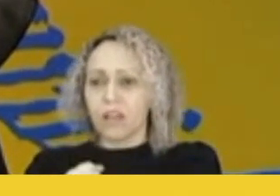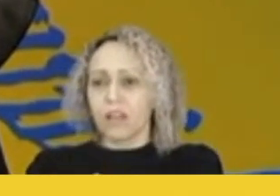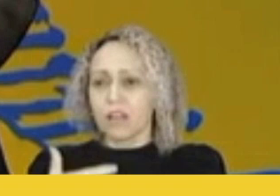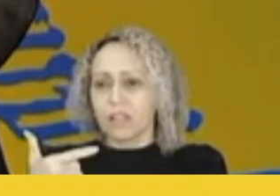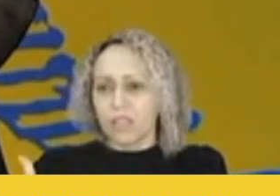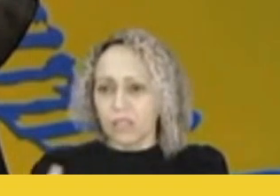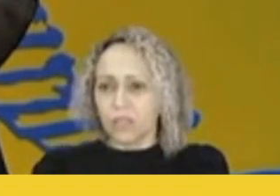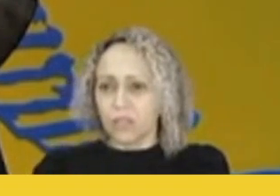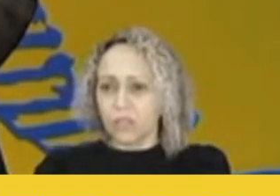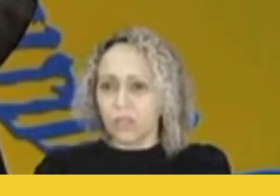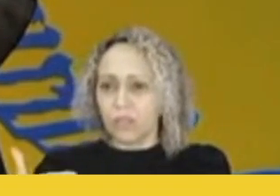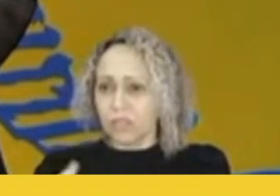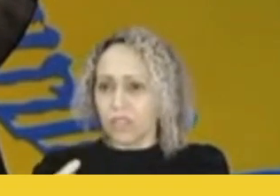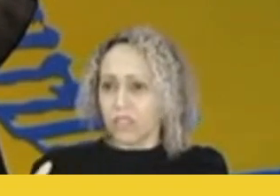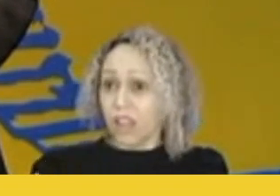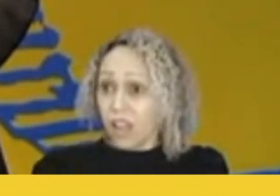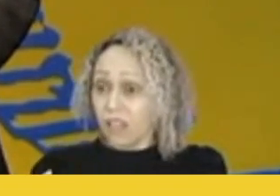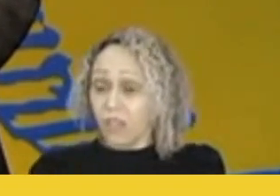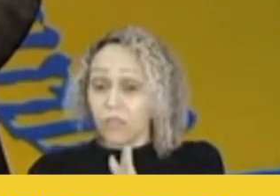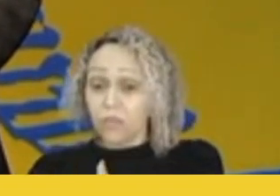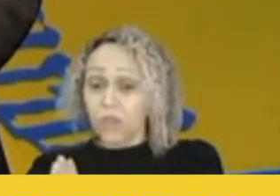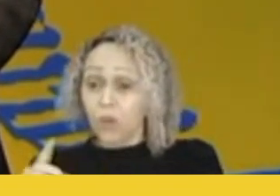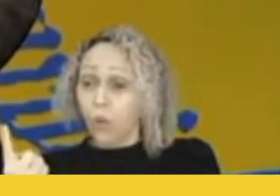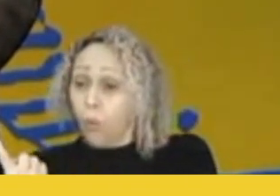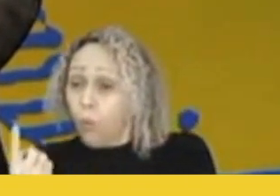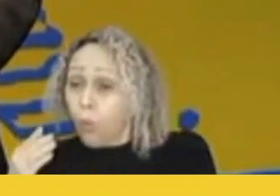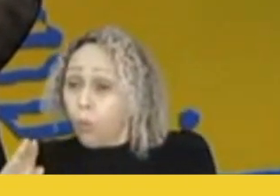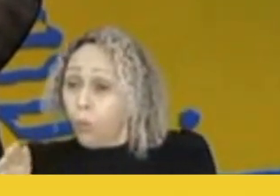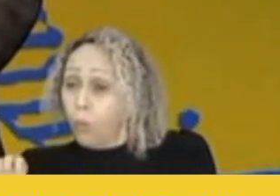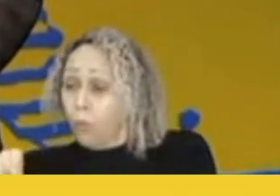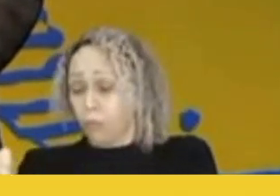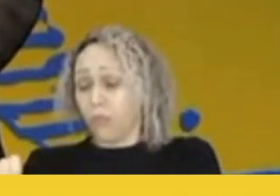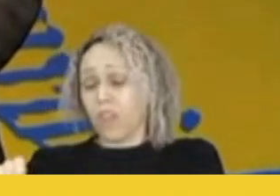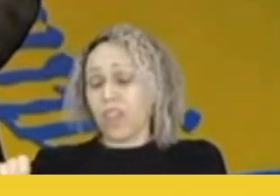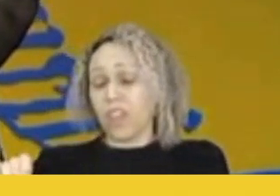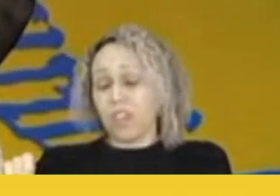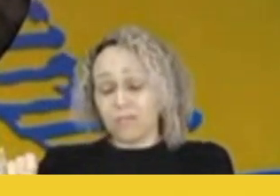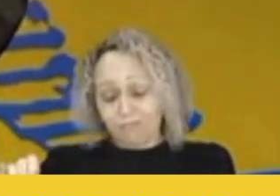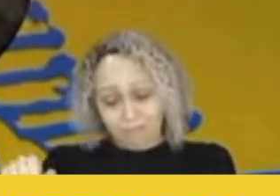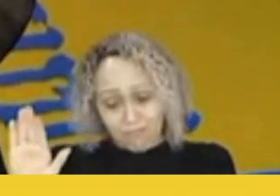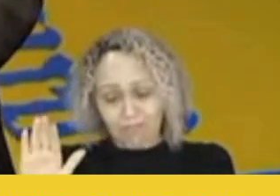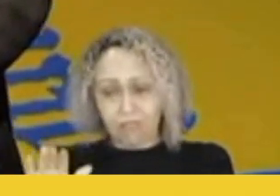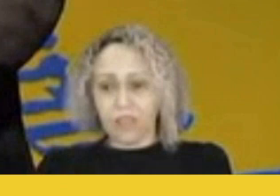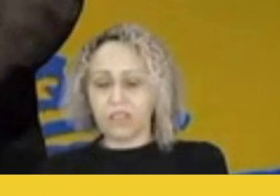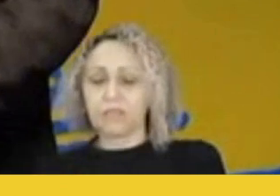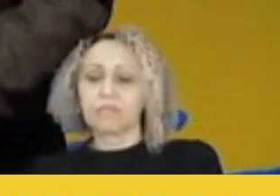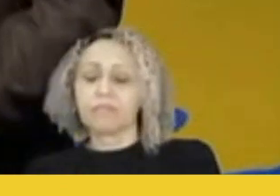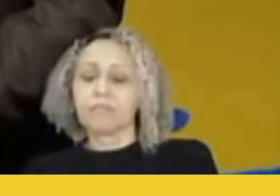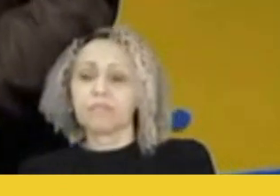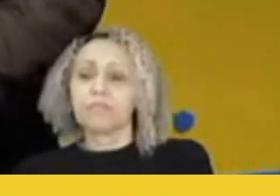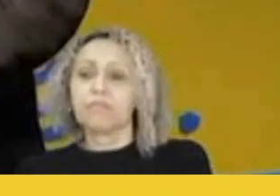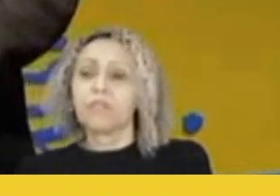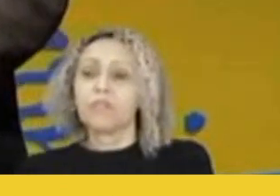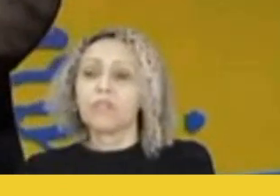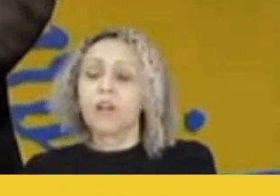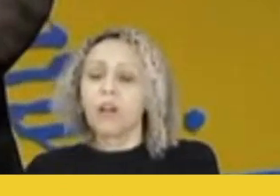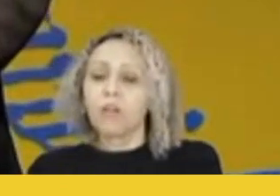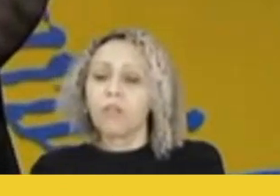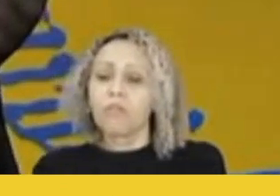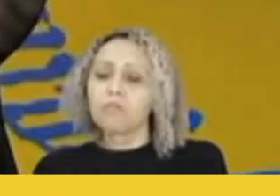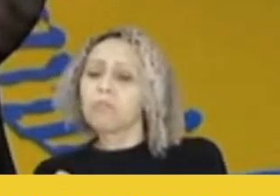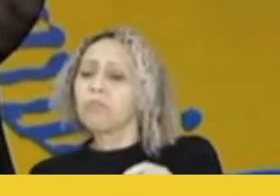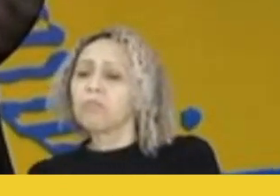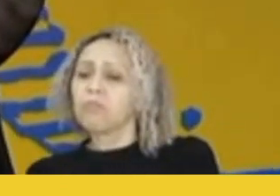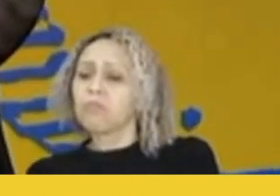1 bi 267 milhões. E qual a consequência disso, senhoras e senhores? É que nós teremos